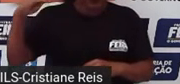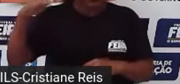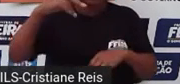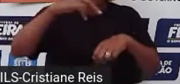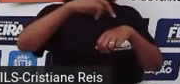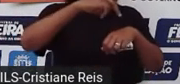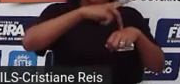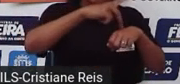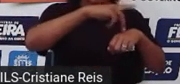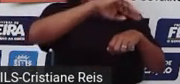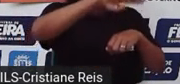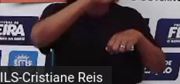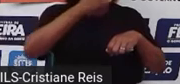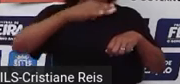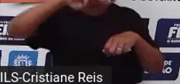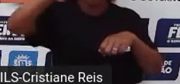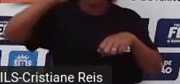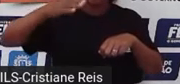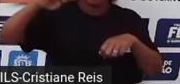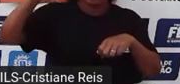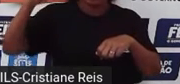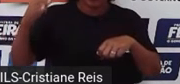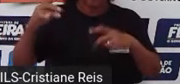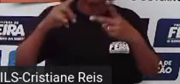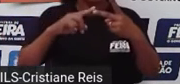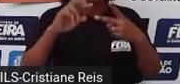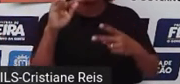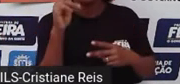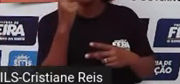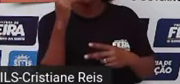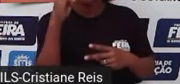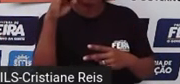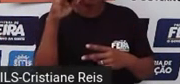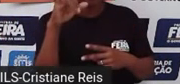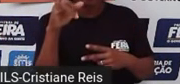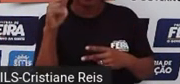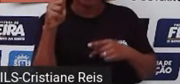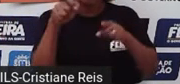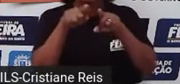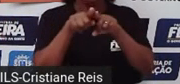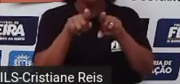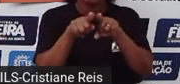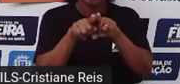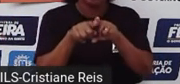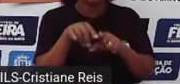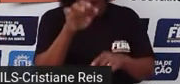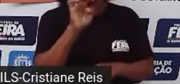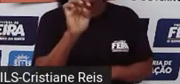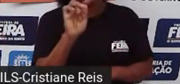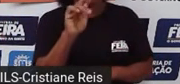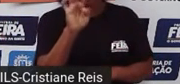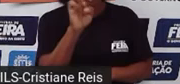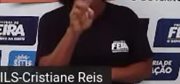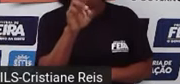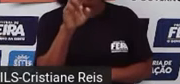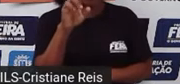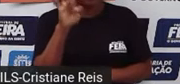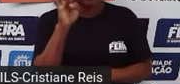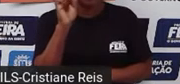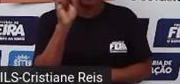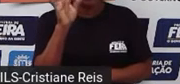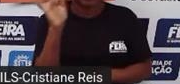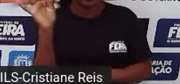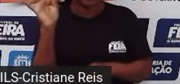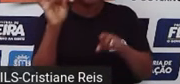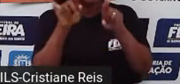do Himalaia né onde a gente tem um monte Everest com mais de 8.800 metros é o dia que ela é o pé